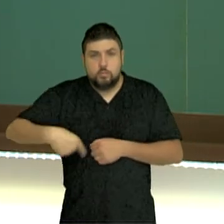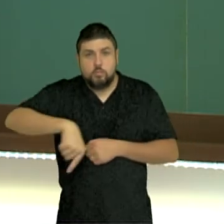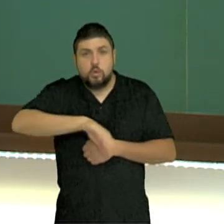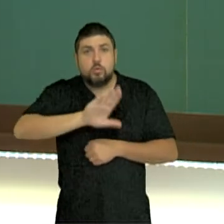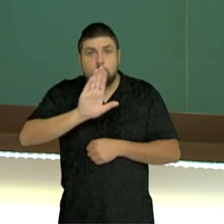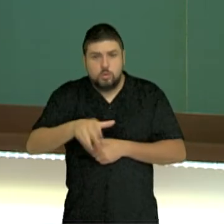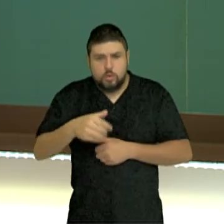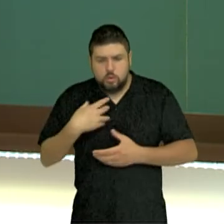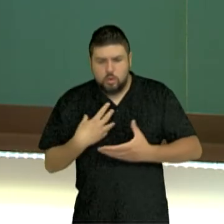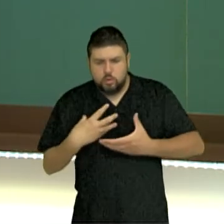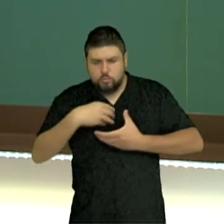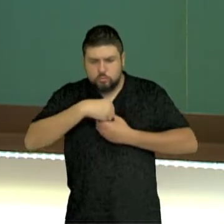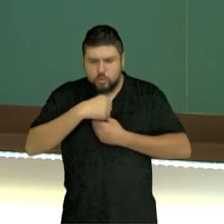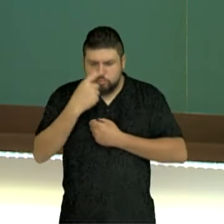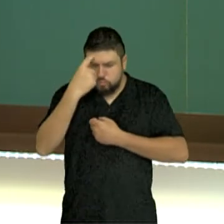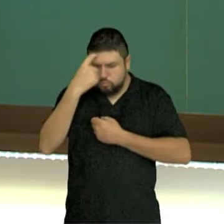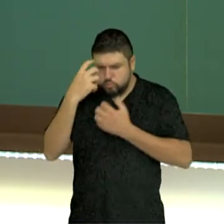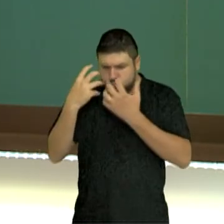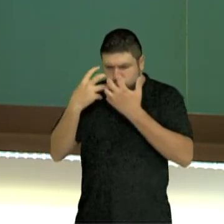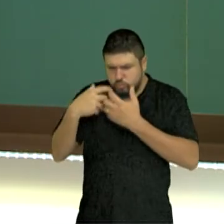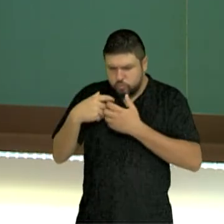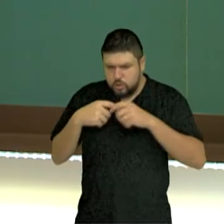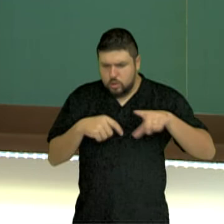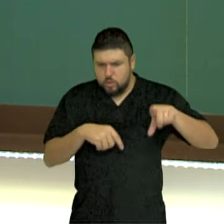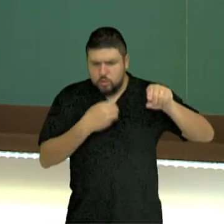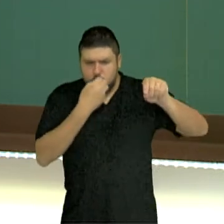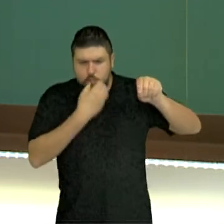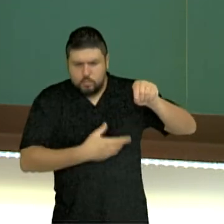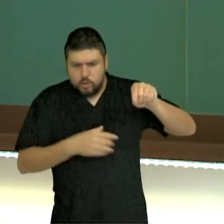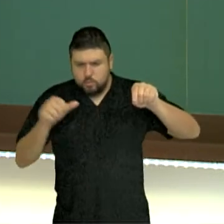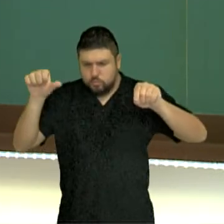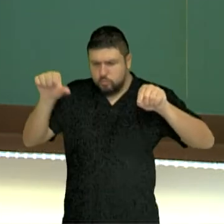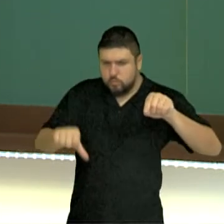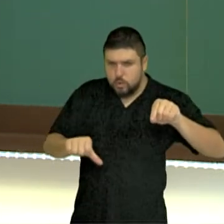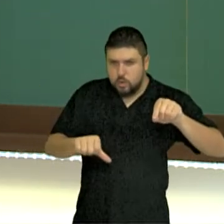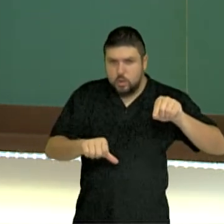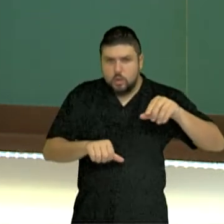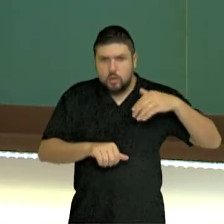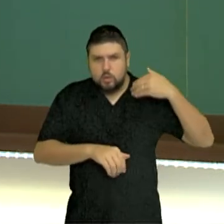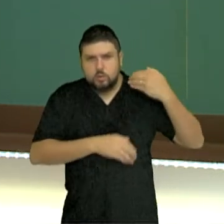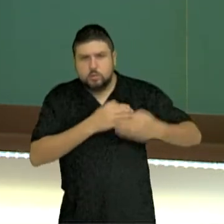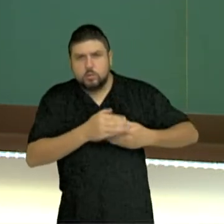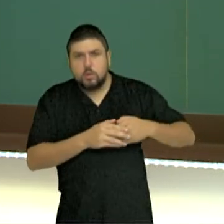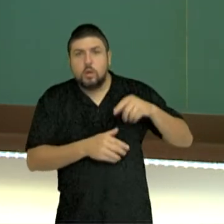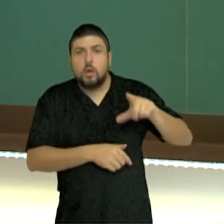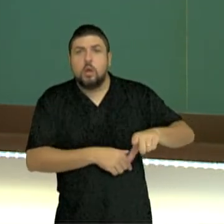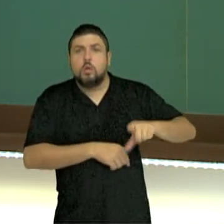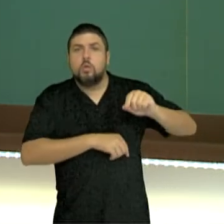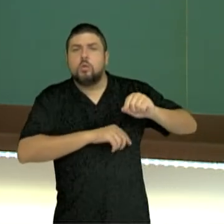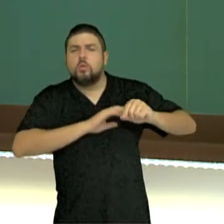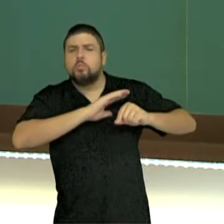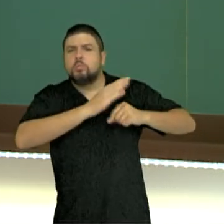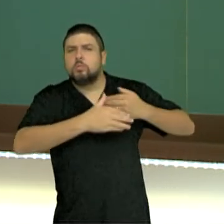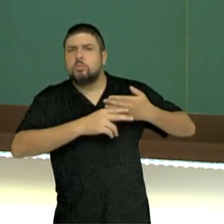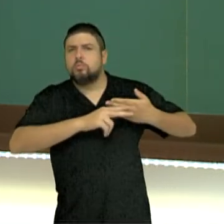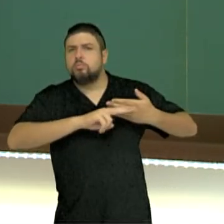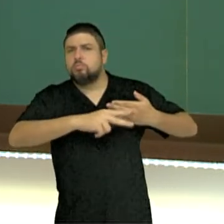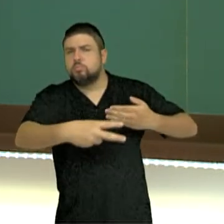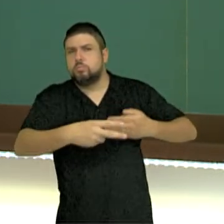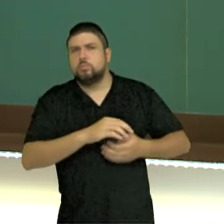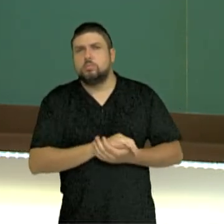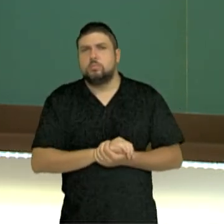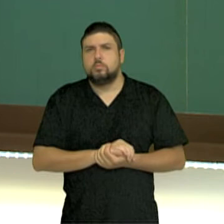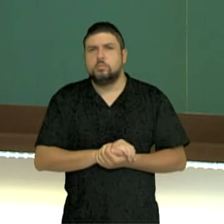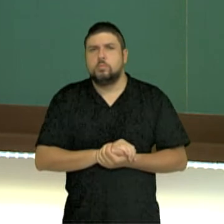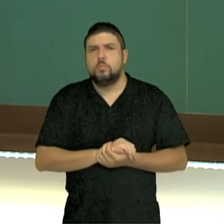o bem e o mal, e a partir disso nós arcamos com as consequências das nossas escolhas. Então, o que o Agostinho está apresentando para a gente